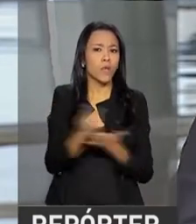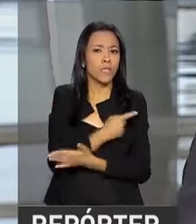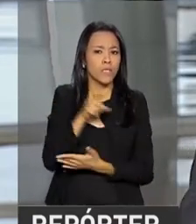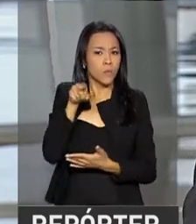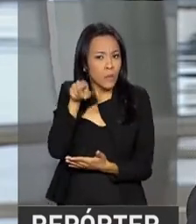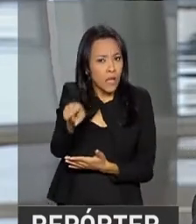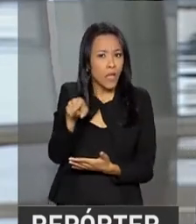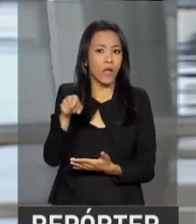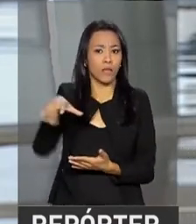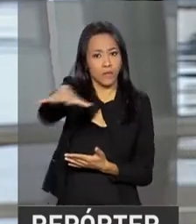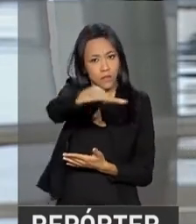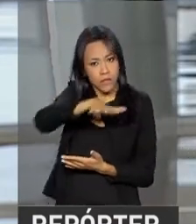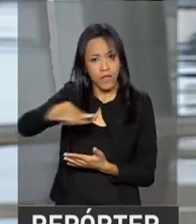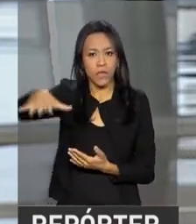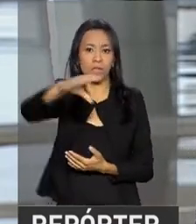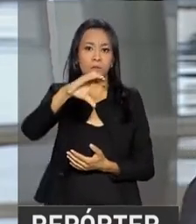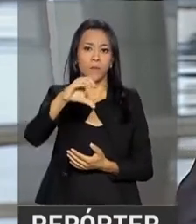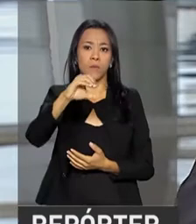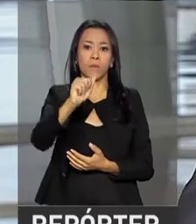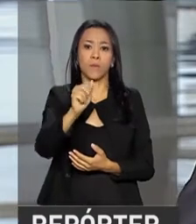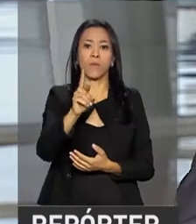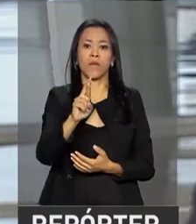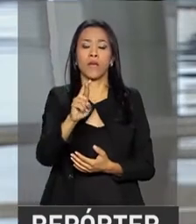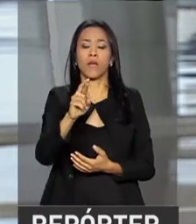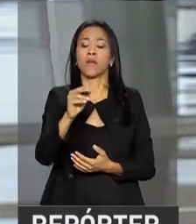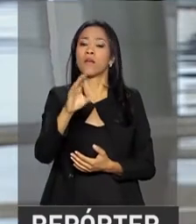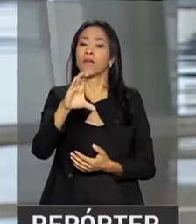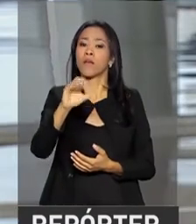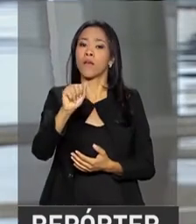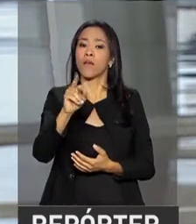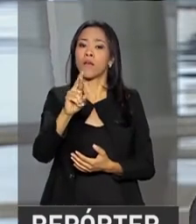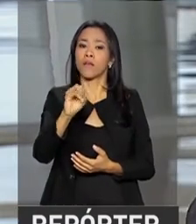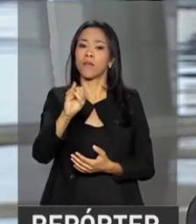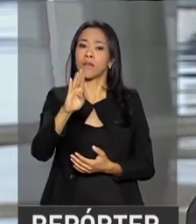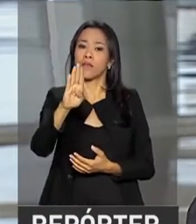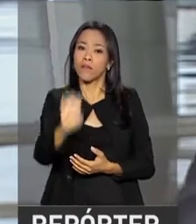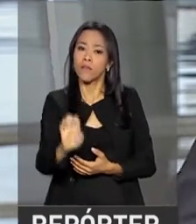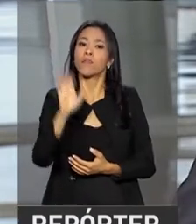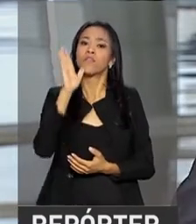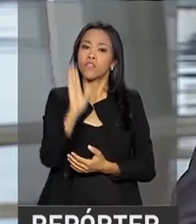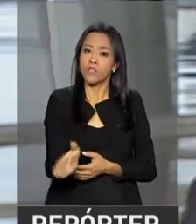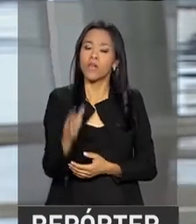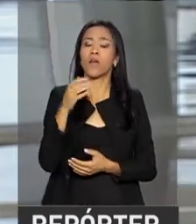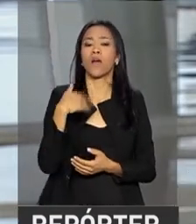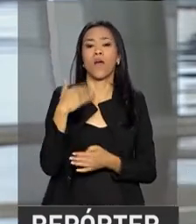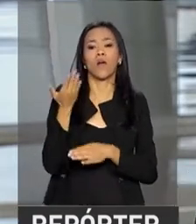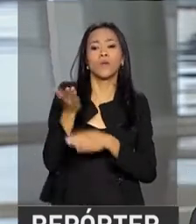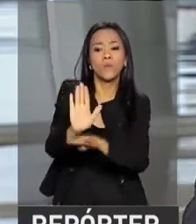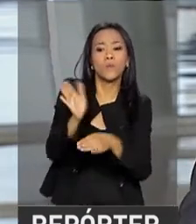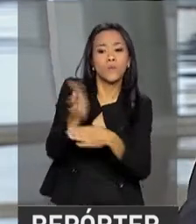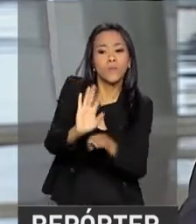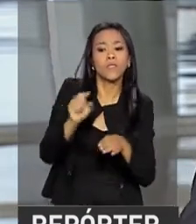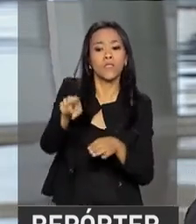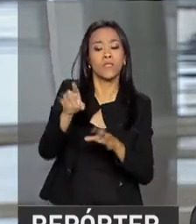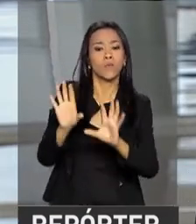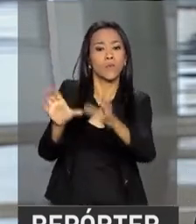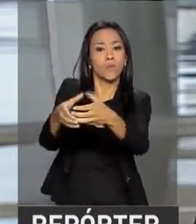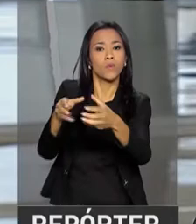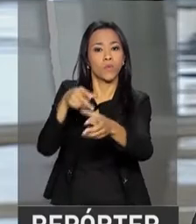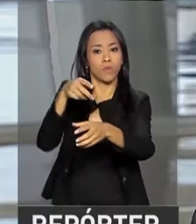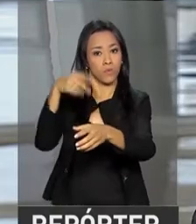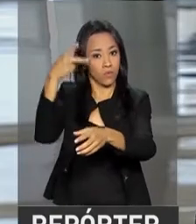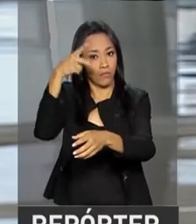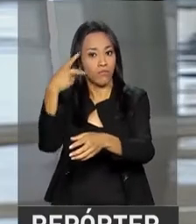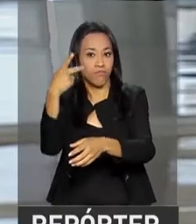pela região. Ele disse que prestou solidariedade às comunidades brasileiras na região e também a todos